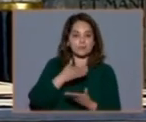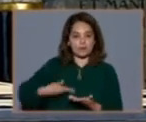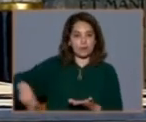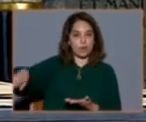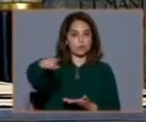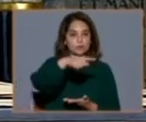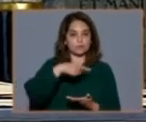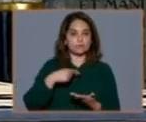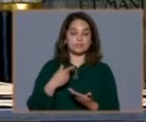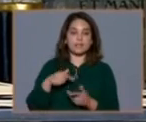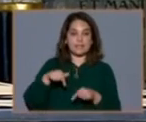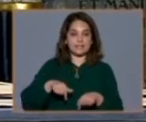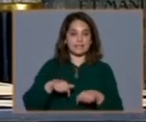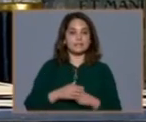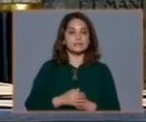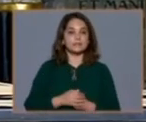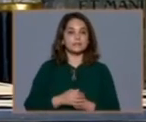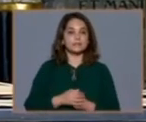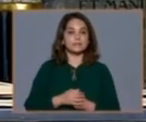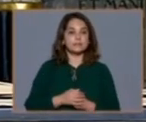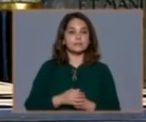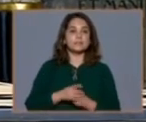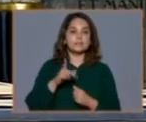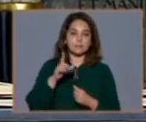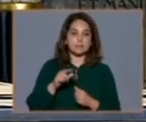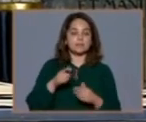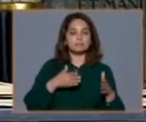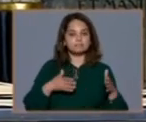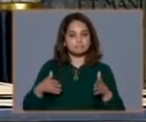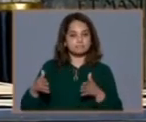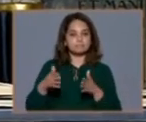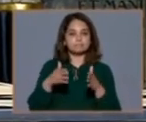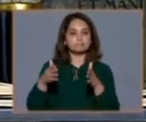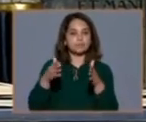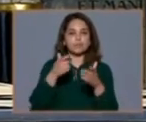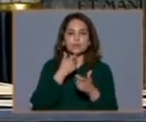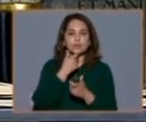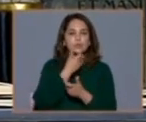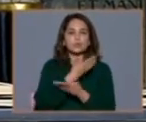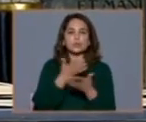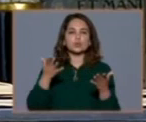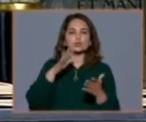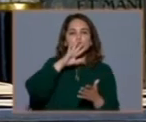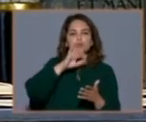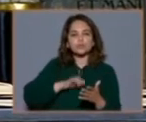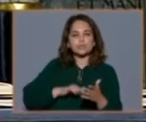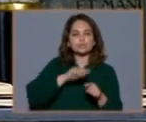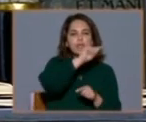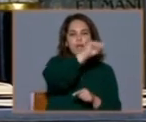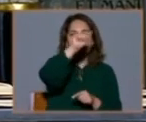na vossa presença. Reconduzi a vós, Pai de misericórdia, todos os vossos filhos